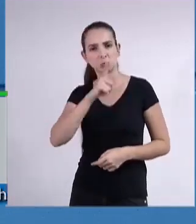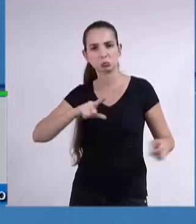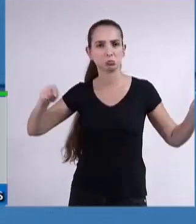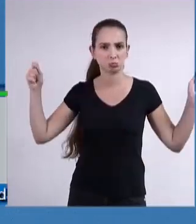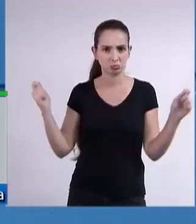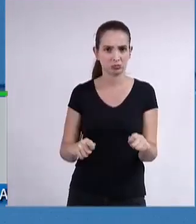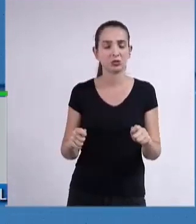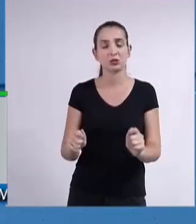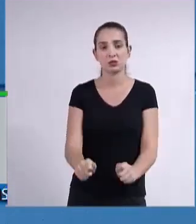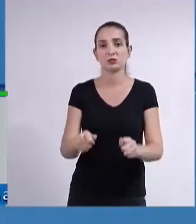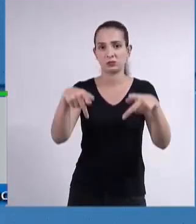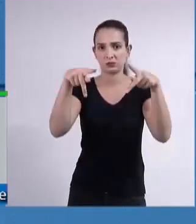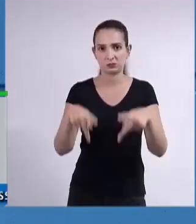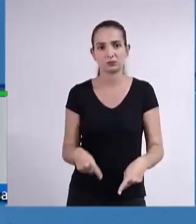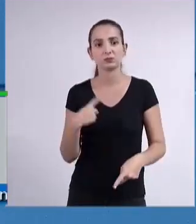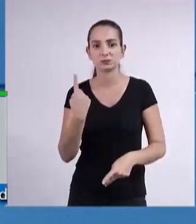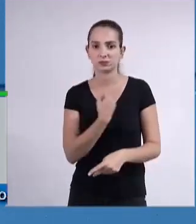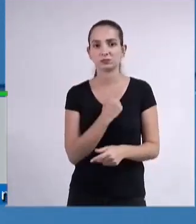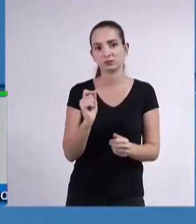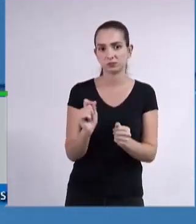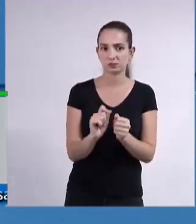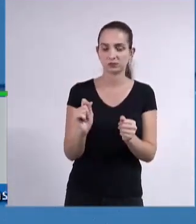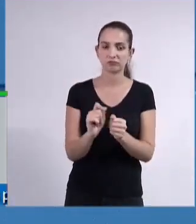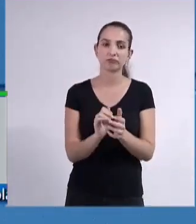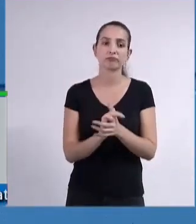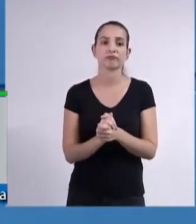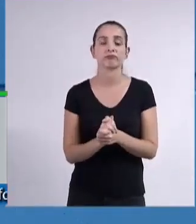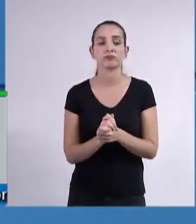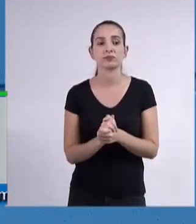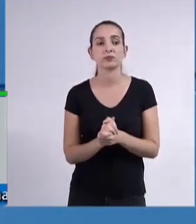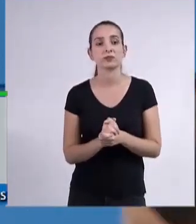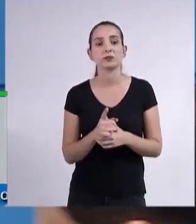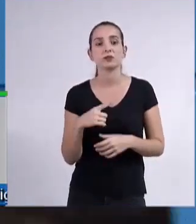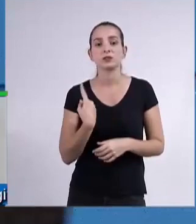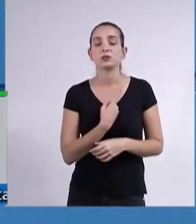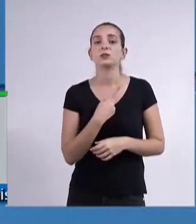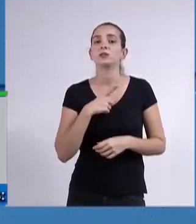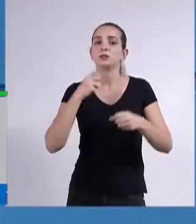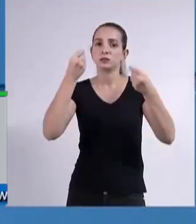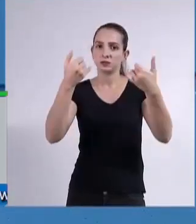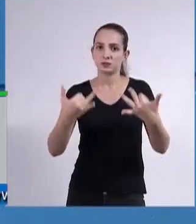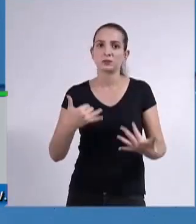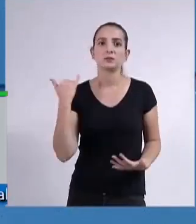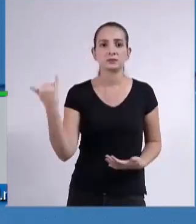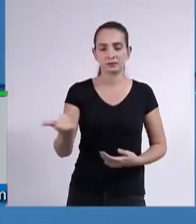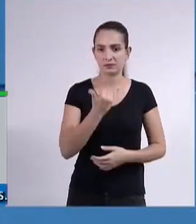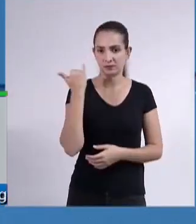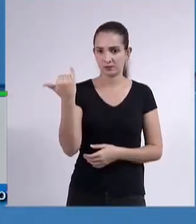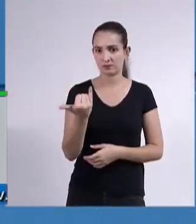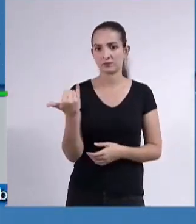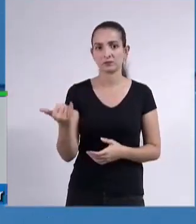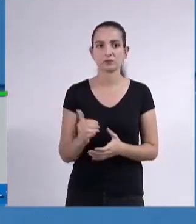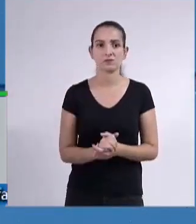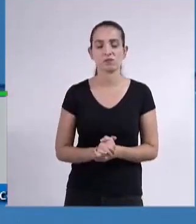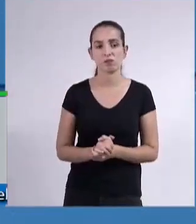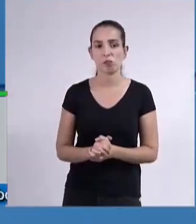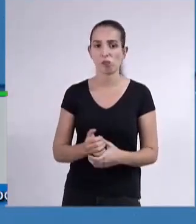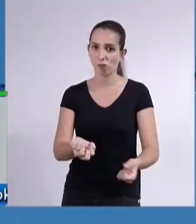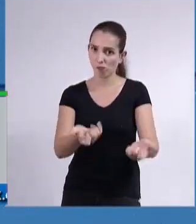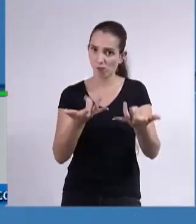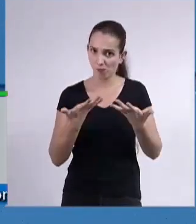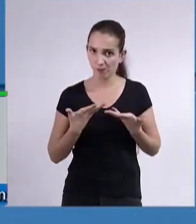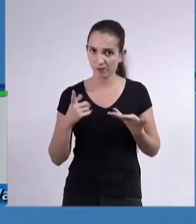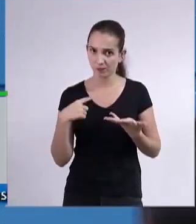audiência pública que promovemos, à medida em que tivemos dados importantes que foram trazidos a todos